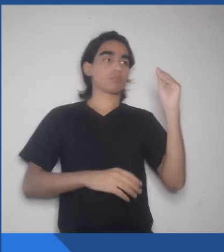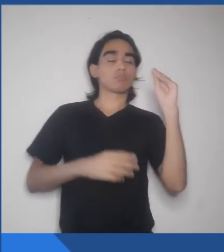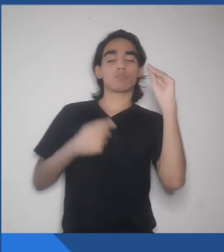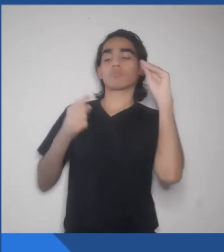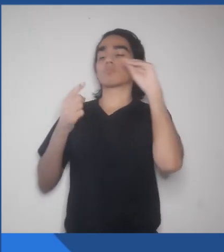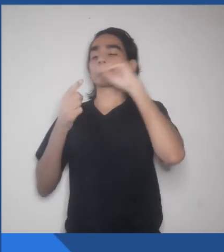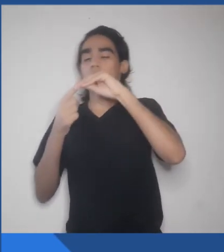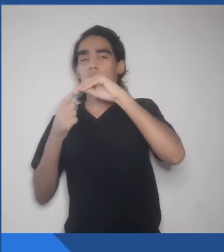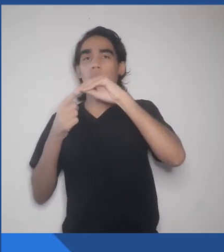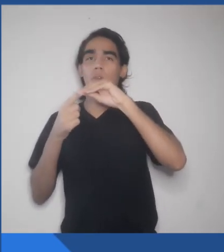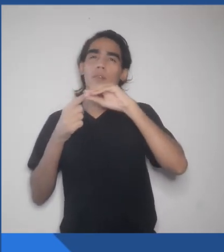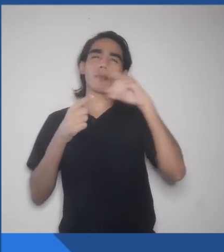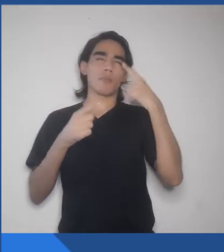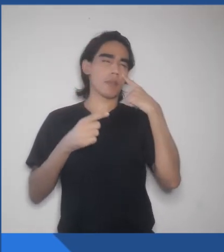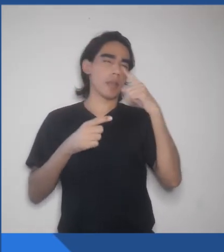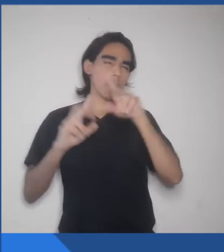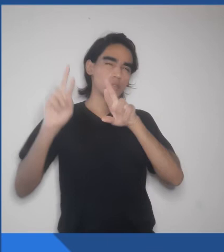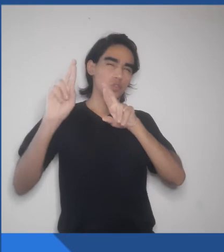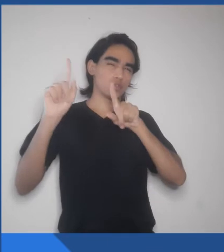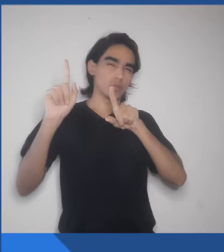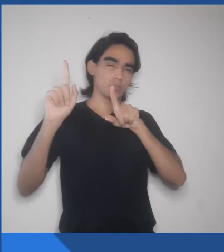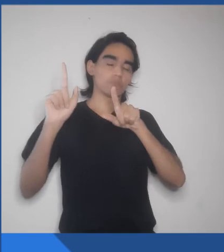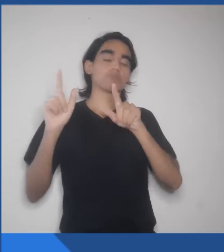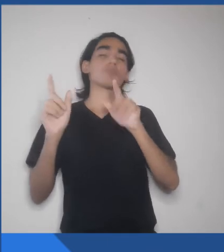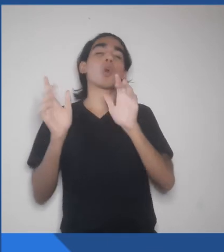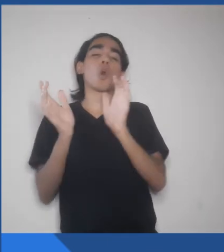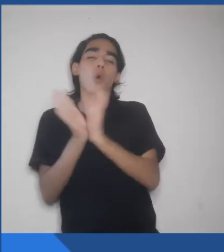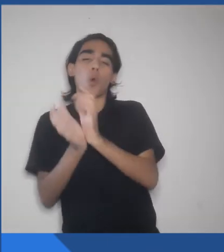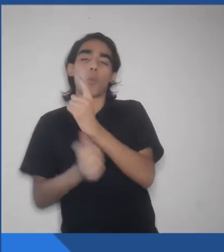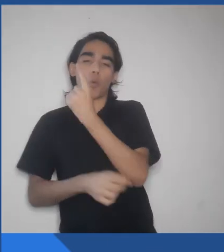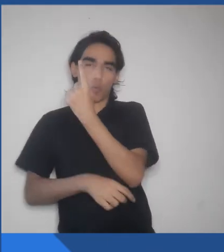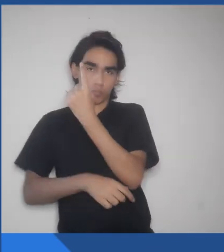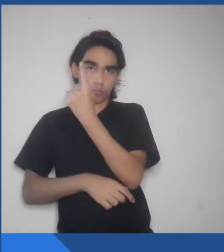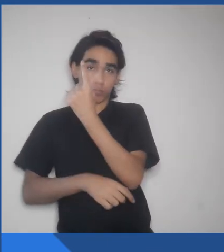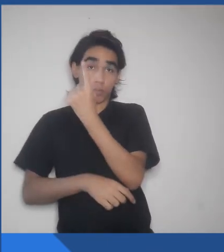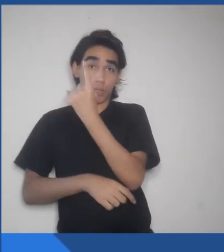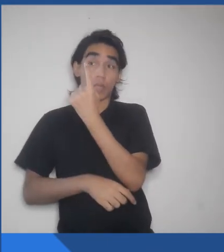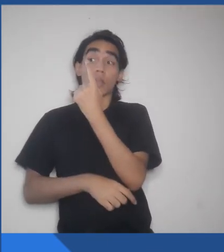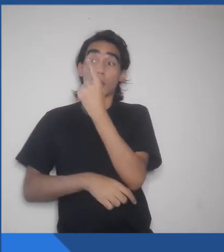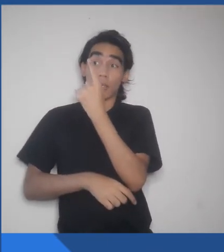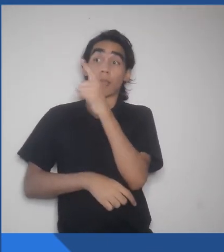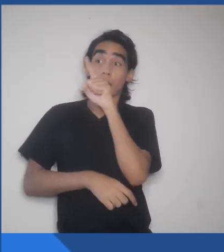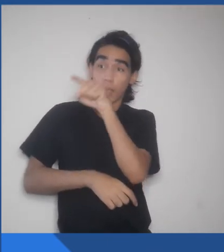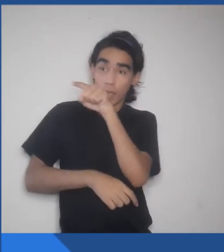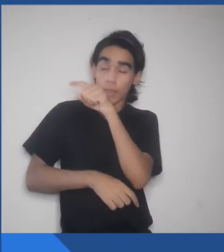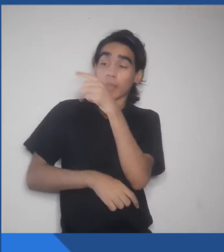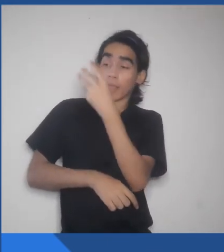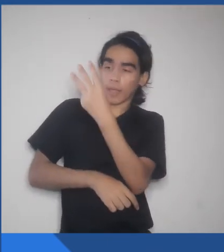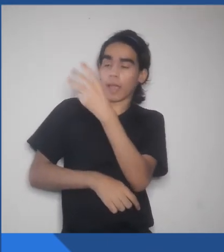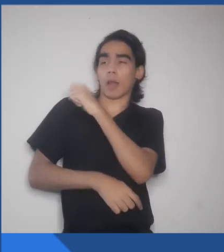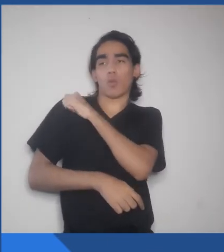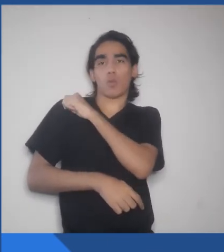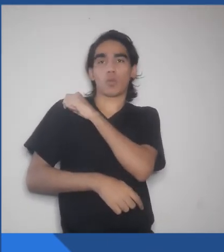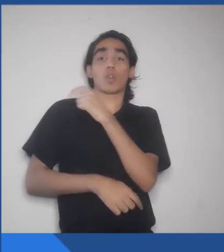no grupo. Olha só que ele até diferencia. Na turma 1 tem 3 estudantes e um professor.